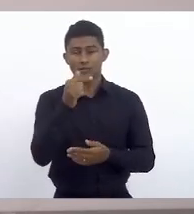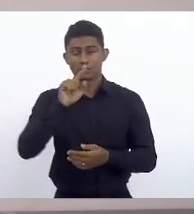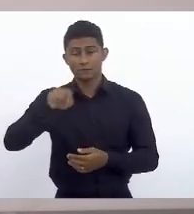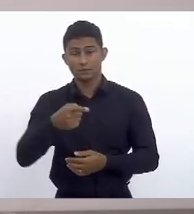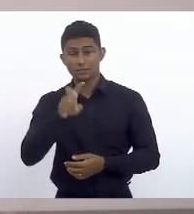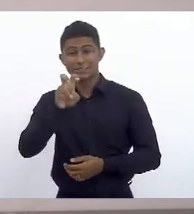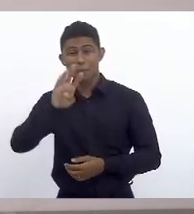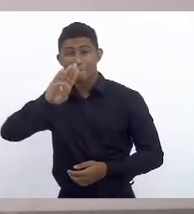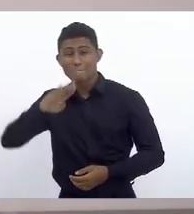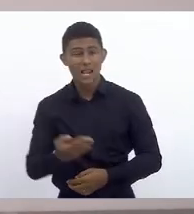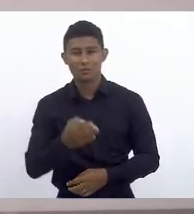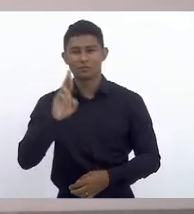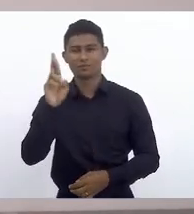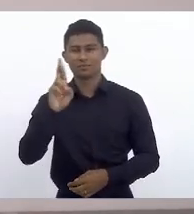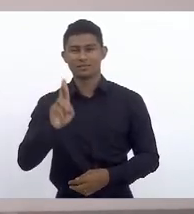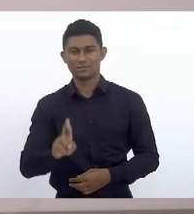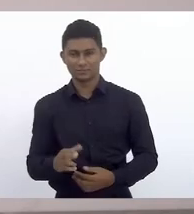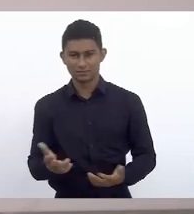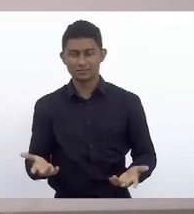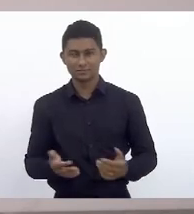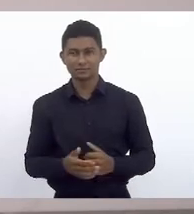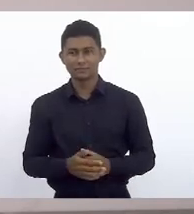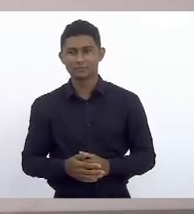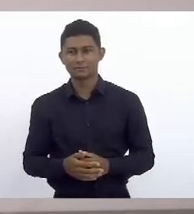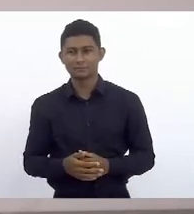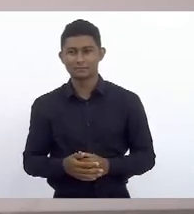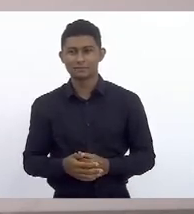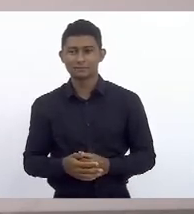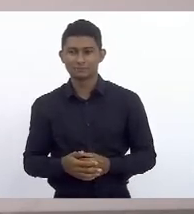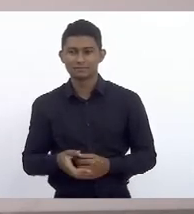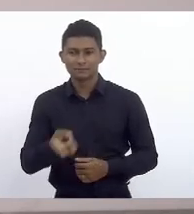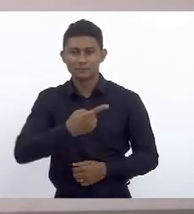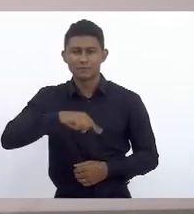de reais, que nós teríamos em torno aí de